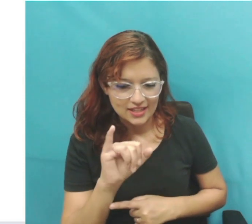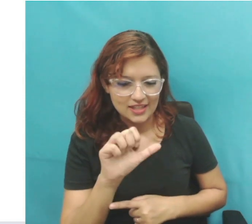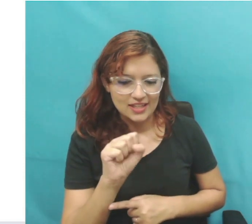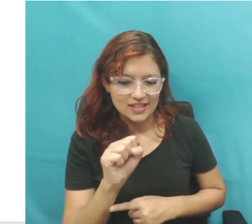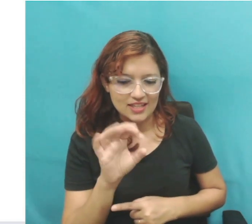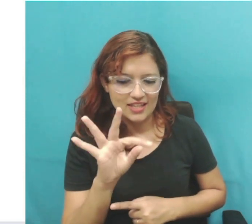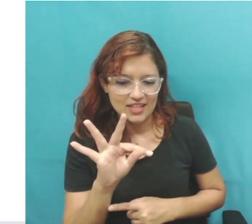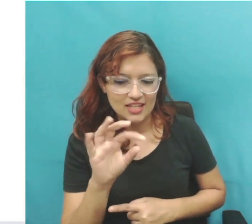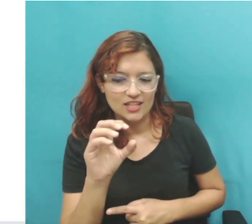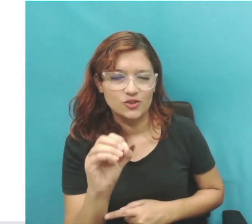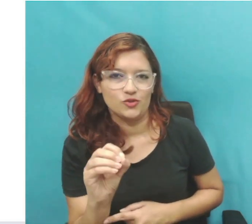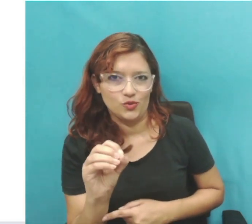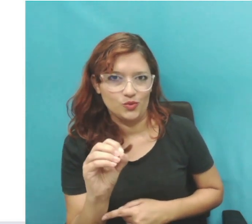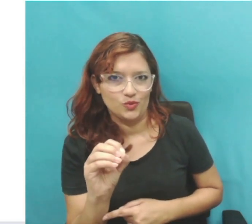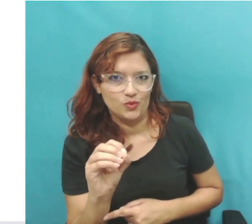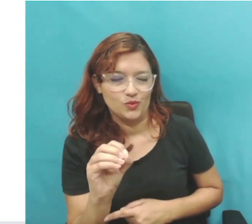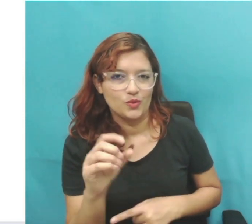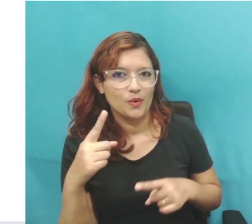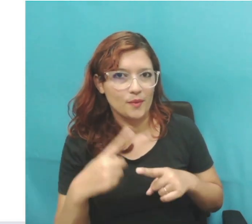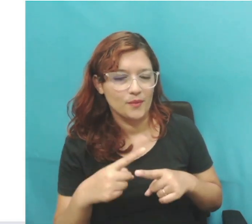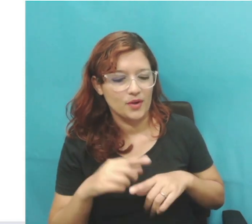não diga isto.